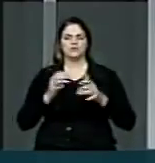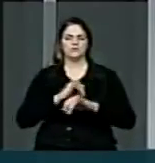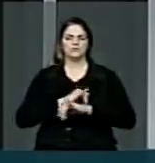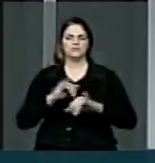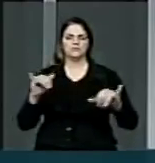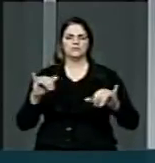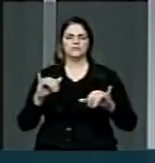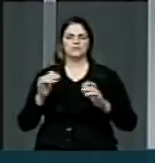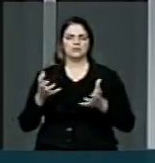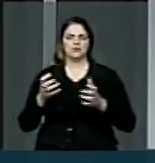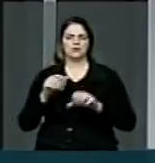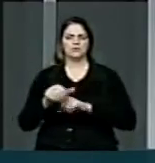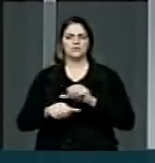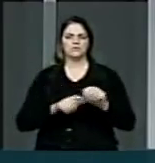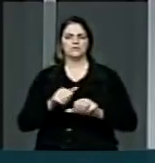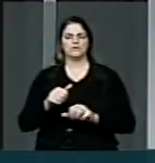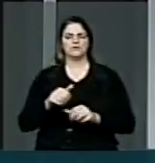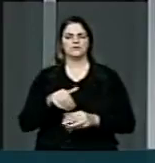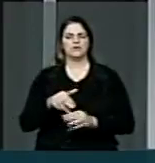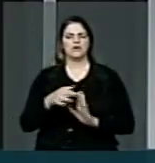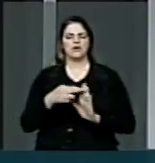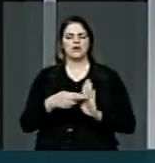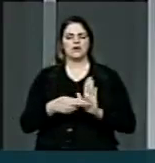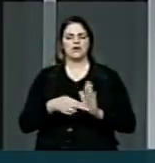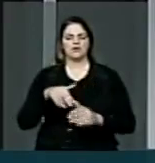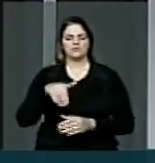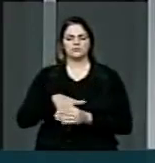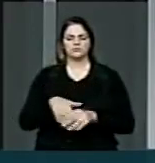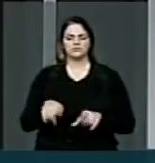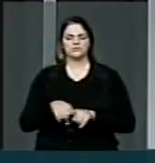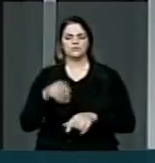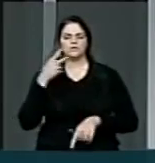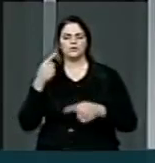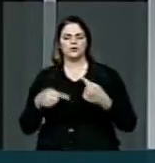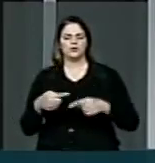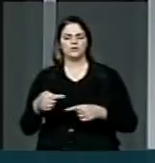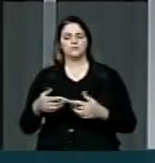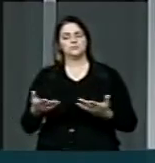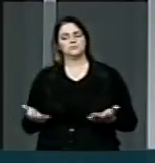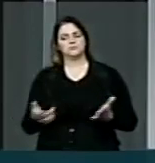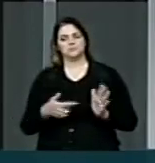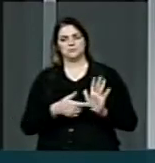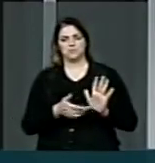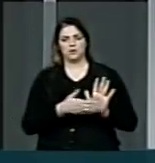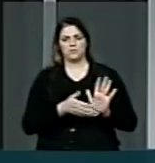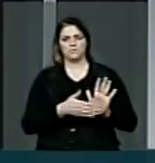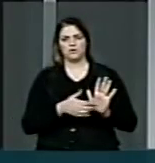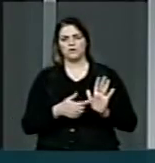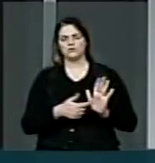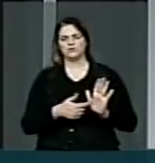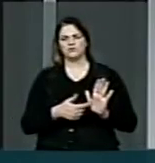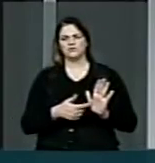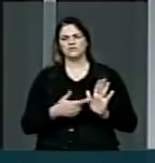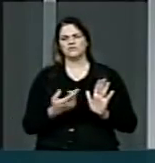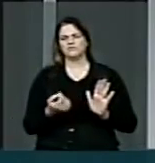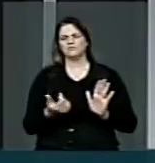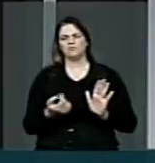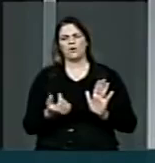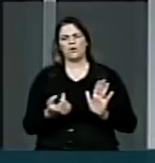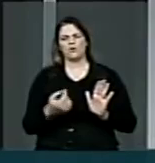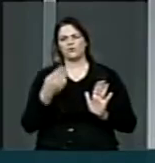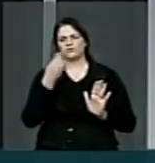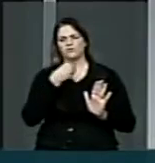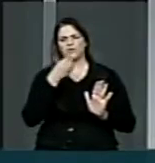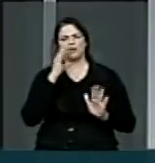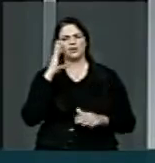reforma política. Essa mini reforma, na minha opinião, é tampar o sol com a peneira, não vai resolver coisa nenhuma.